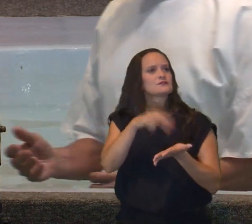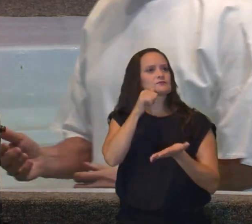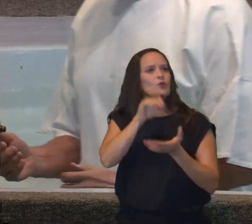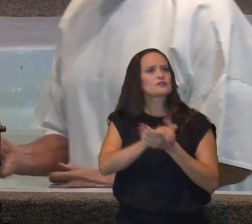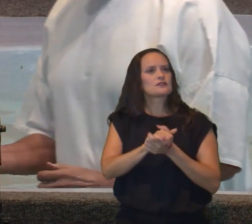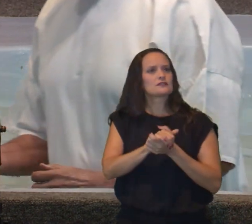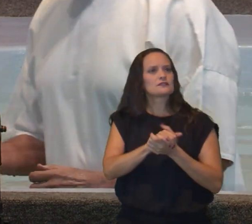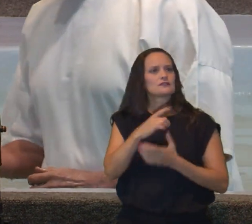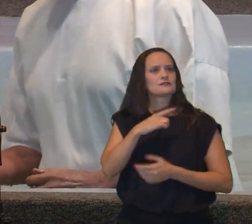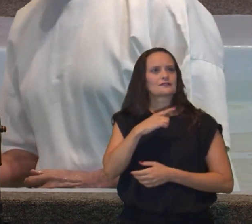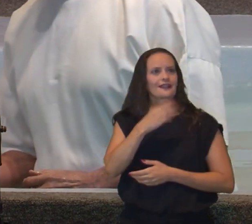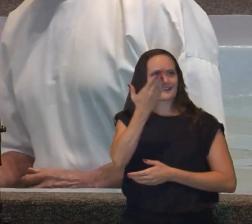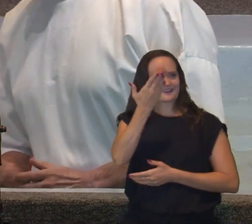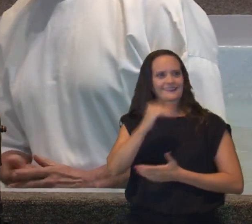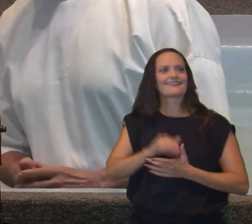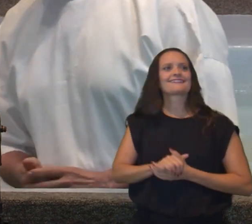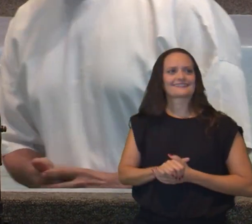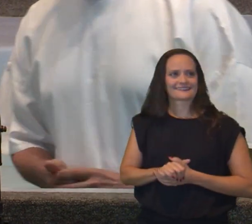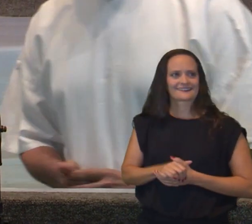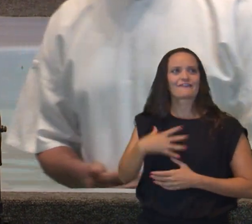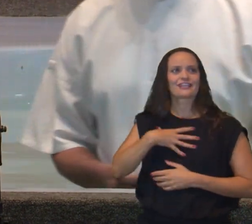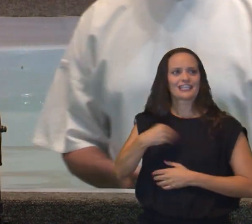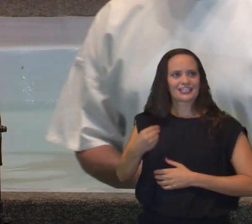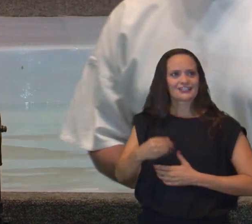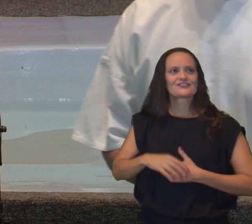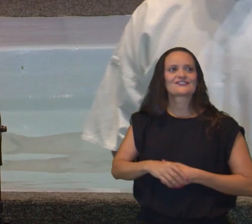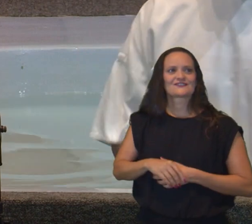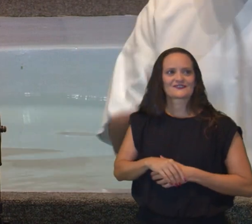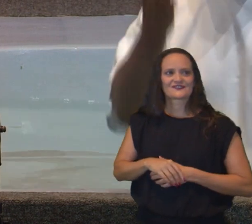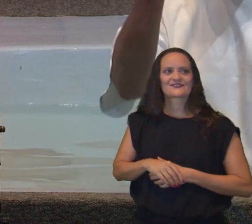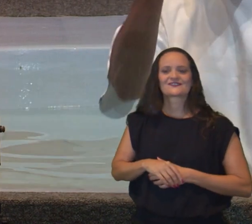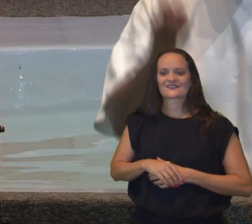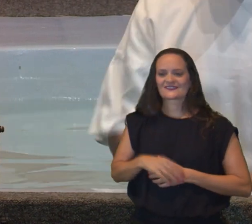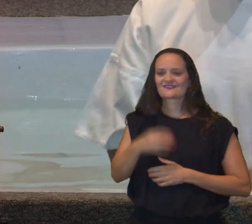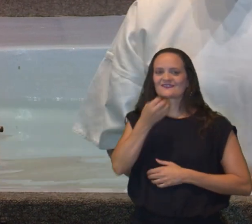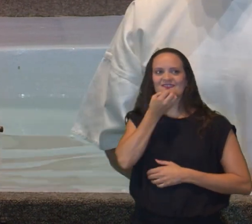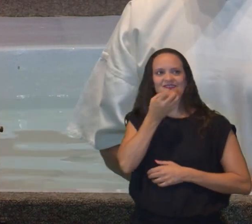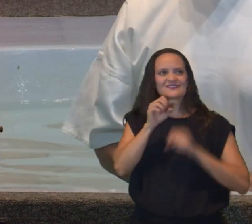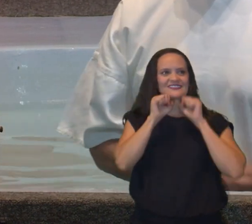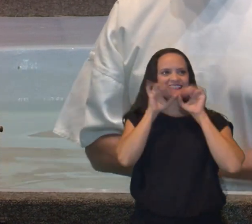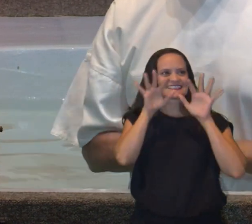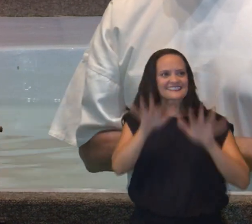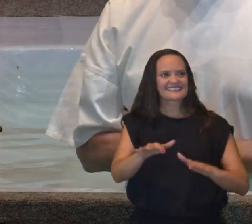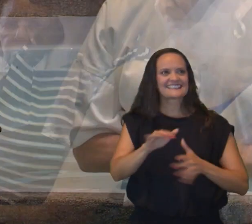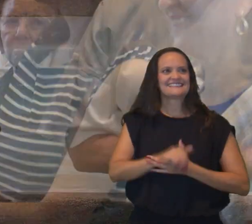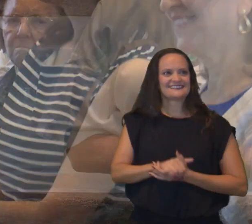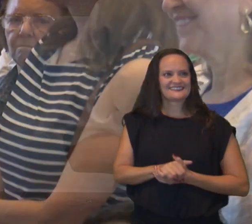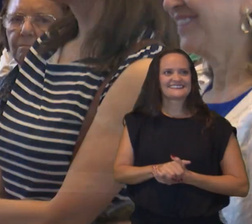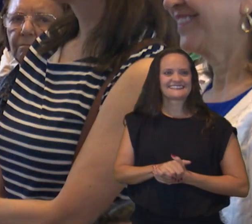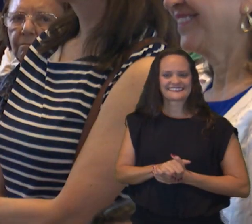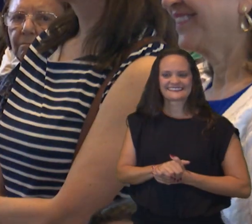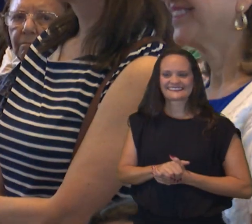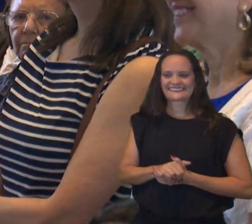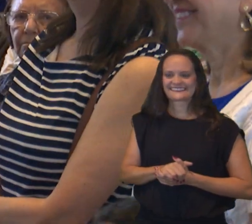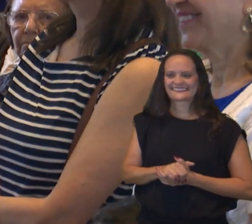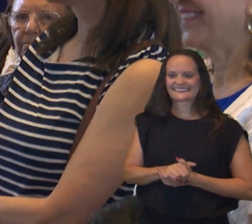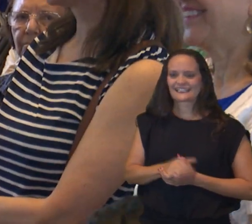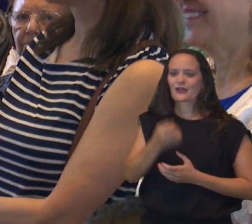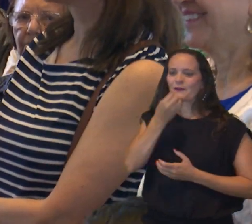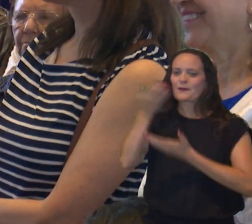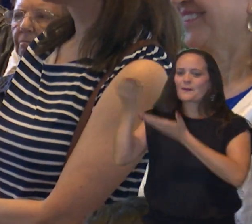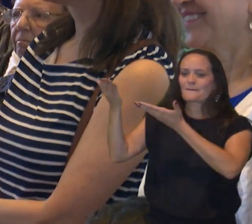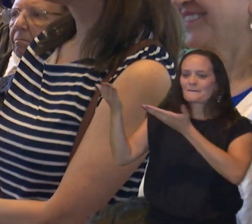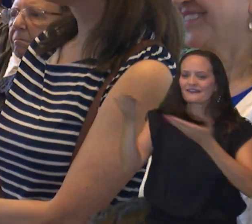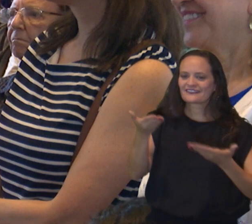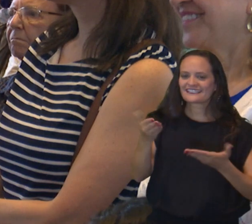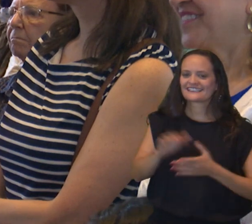temos mais alguns amigos, os filhos e a neta, que bênção, que bênção. Sejam bem-vindos, a nossa